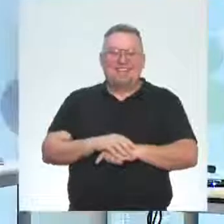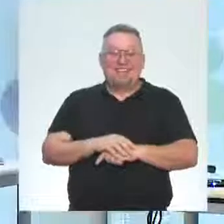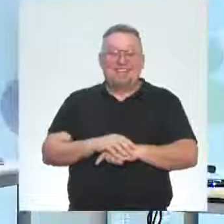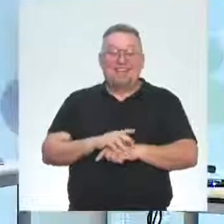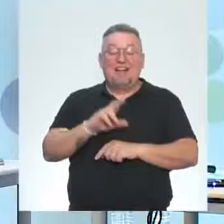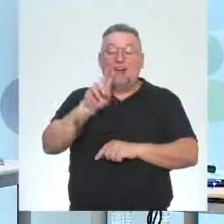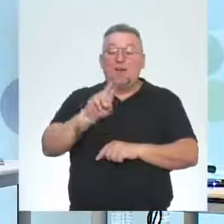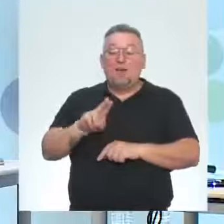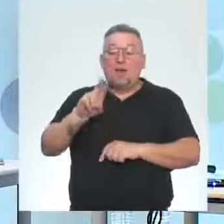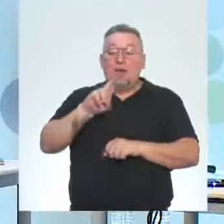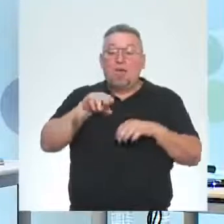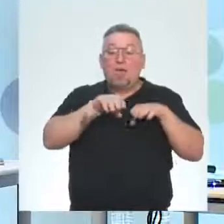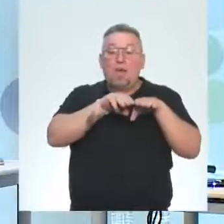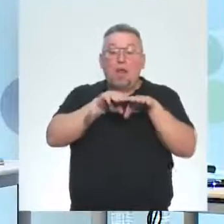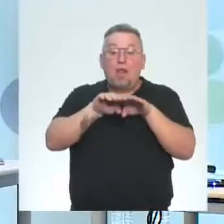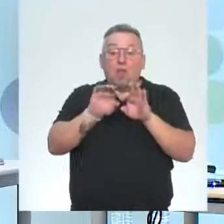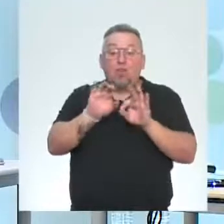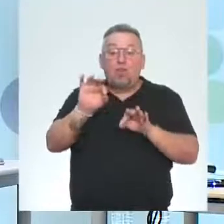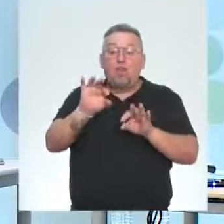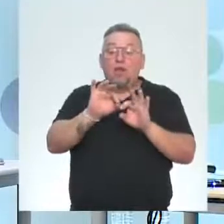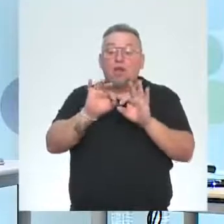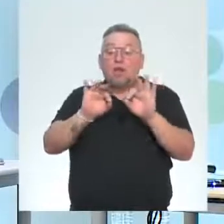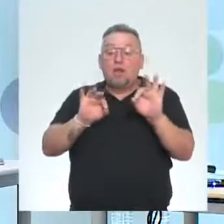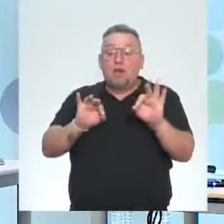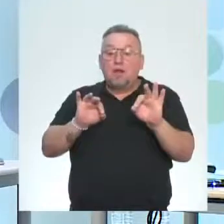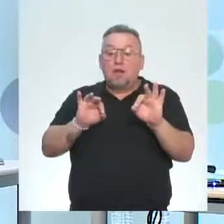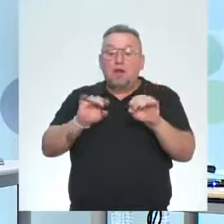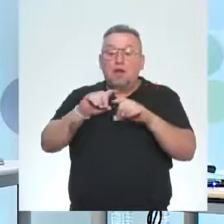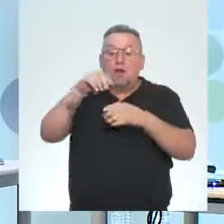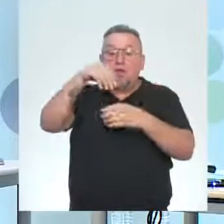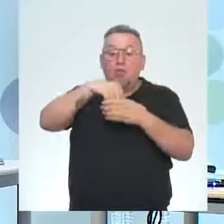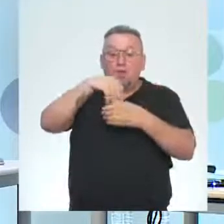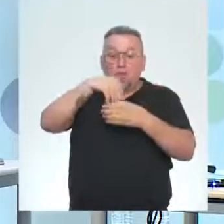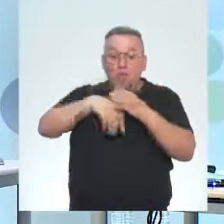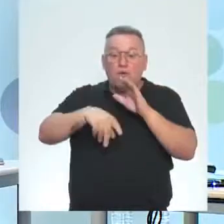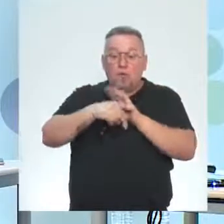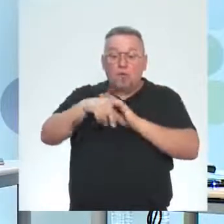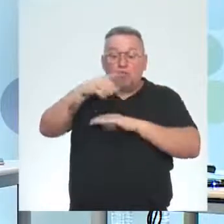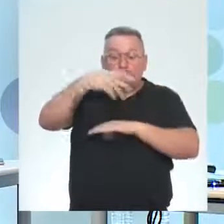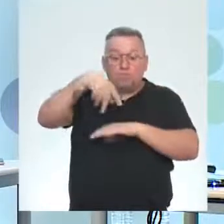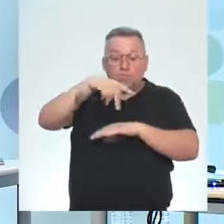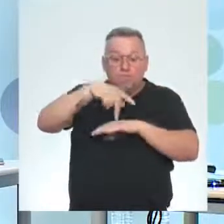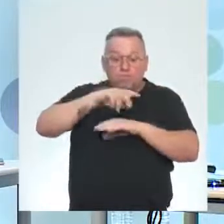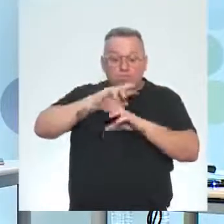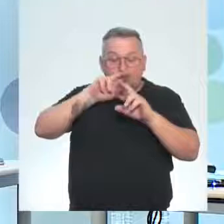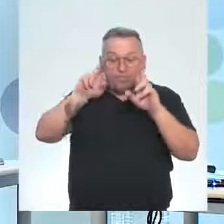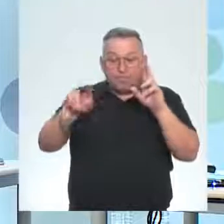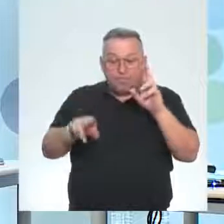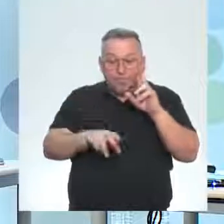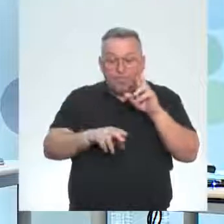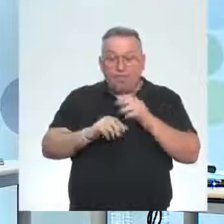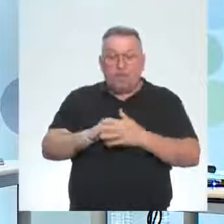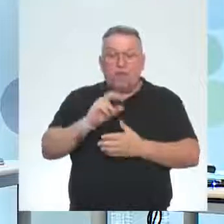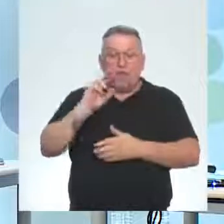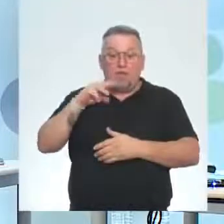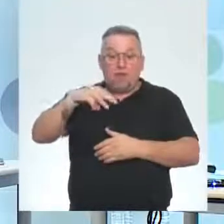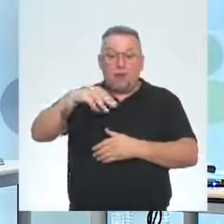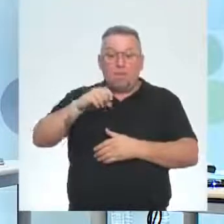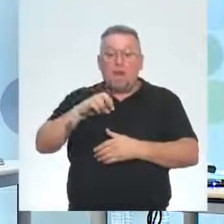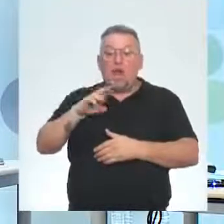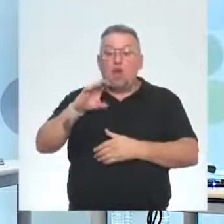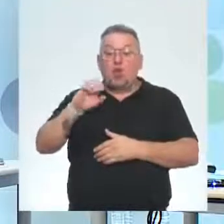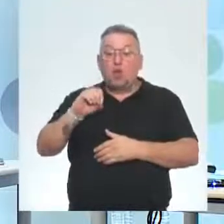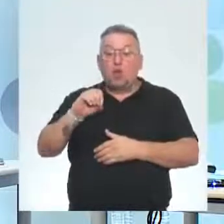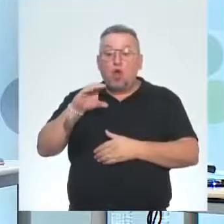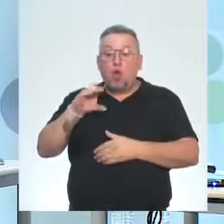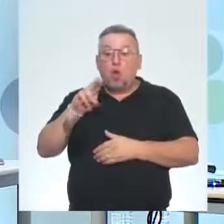a unidade padrão de medida de volume no Sistema Internacional de Unidades, né? Então a gente chama de metro cúbico. Por